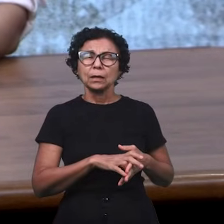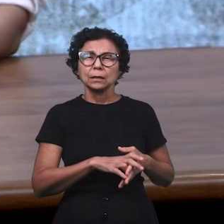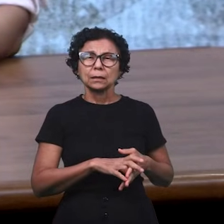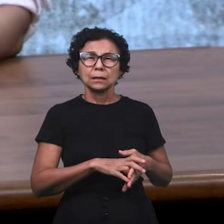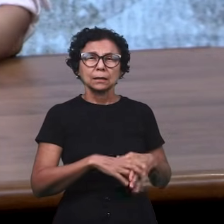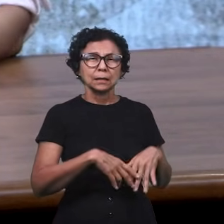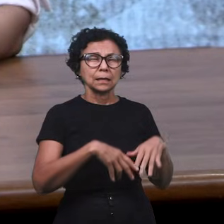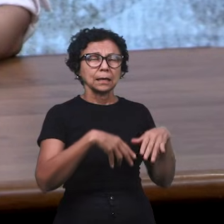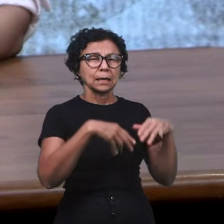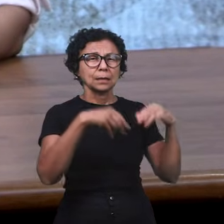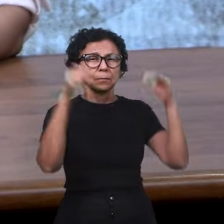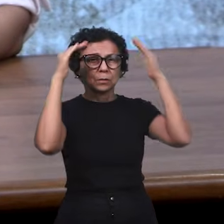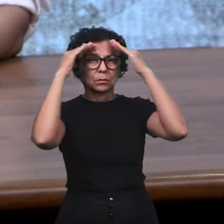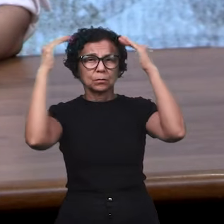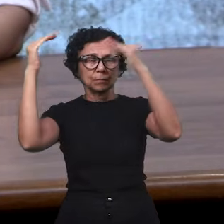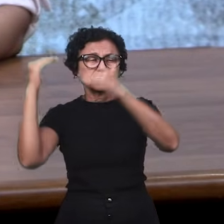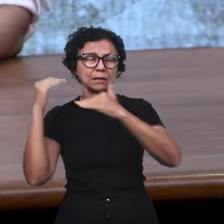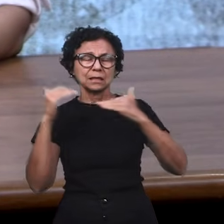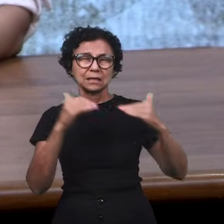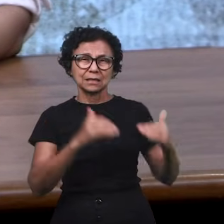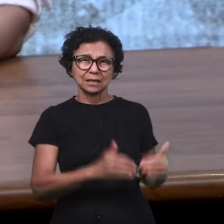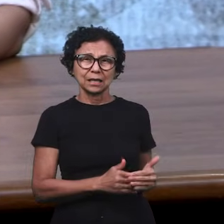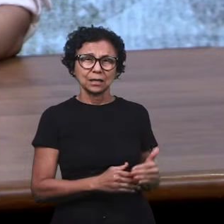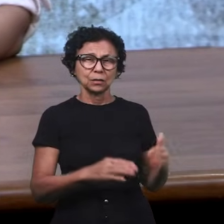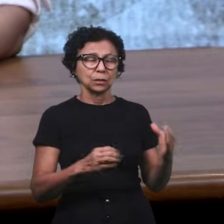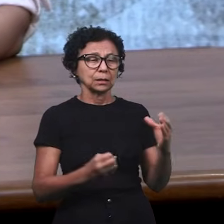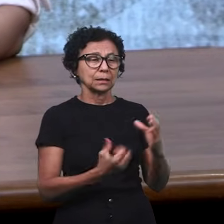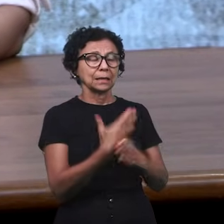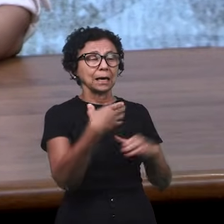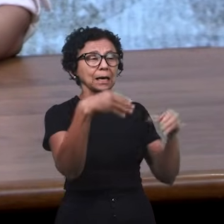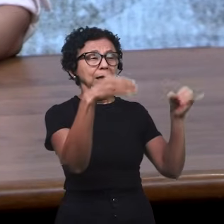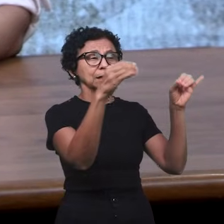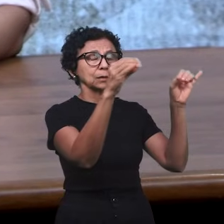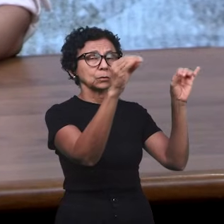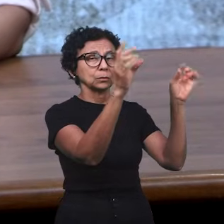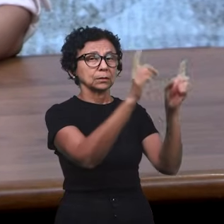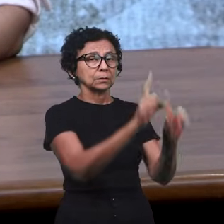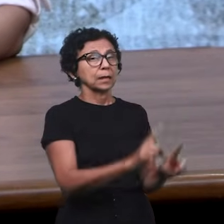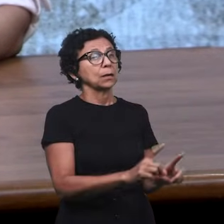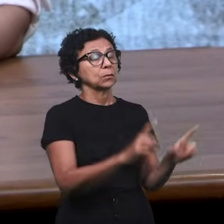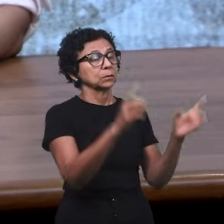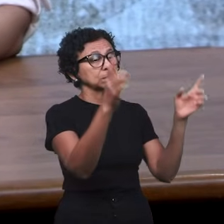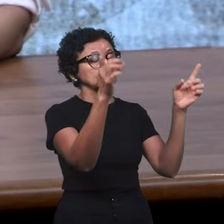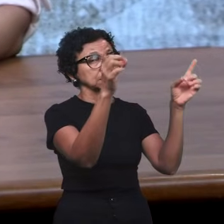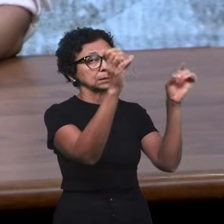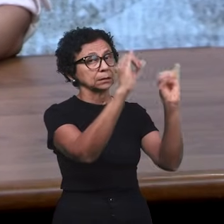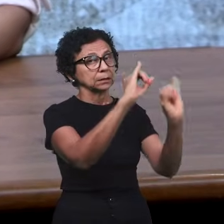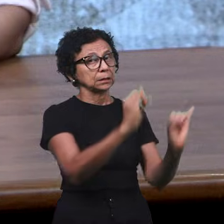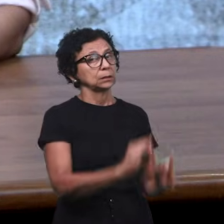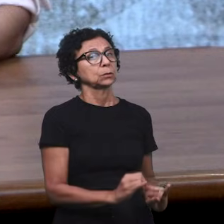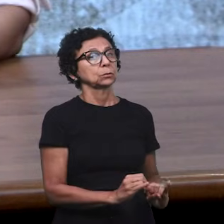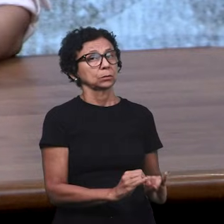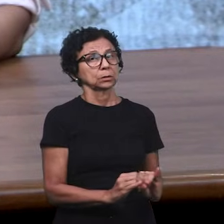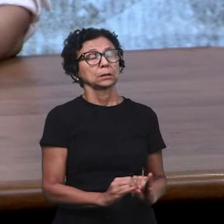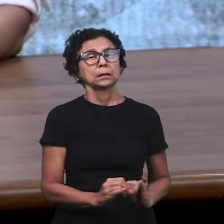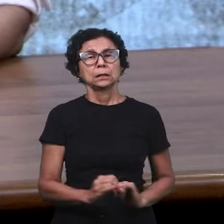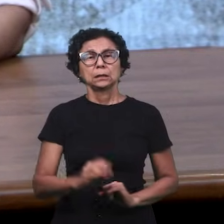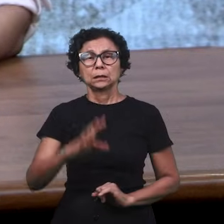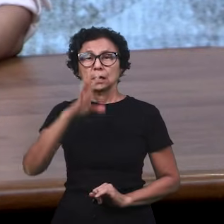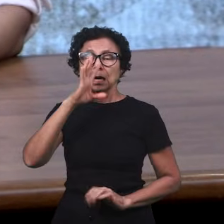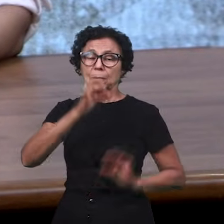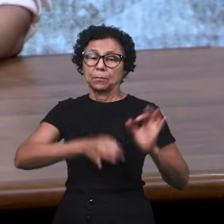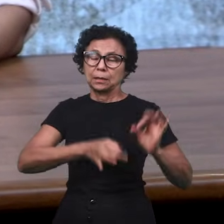com toda a obra das suas mãos. Portanto, o meu furor se derramou sobre este lugar e não